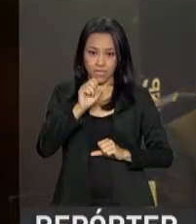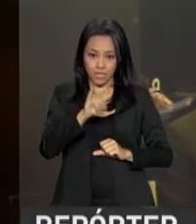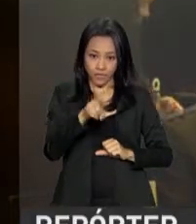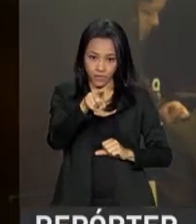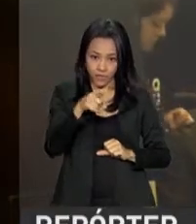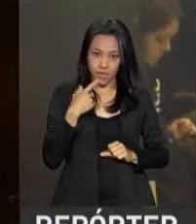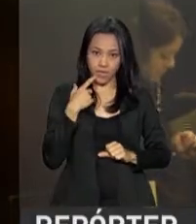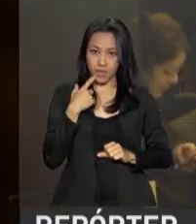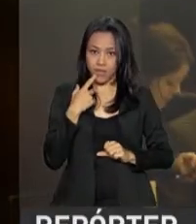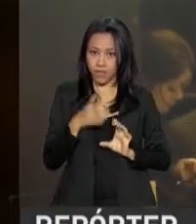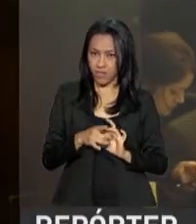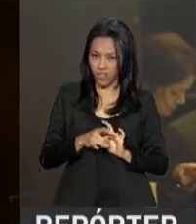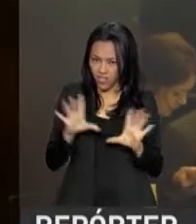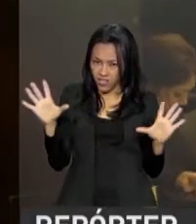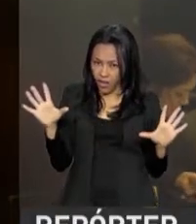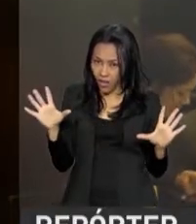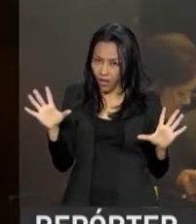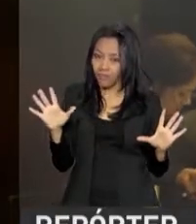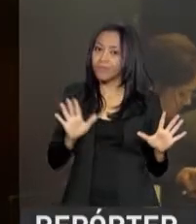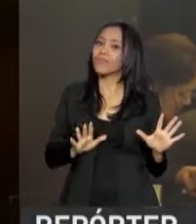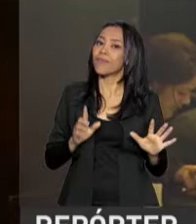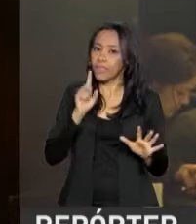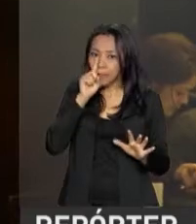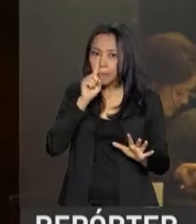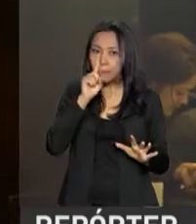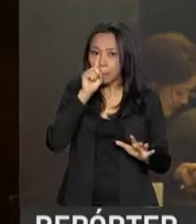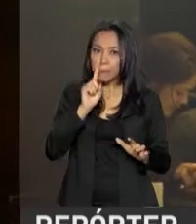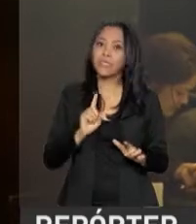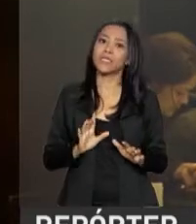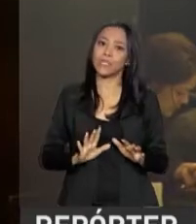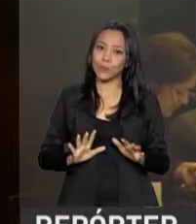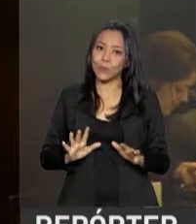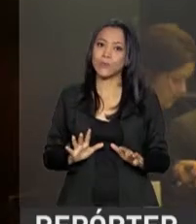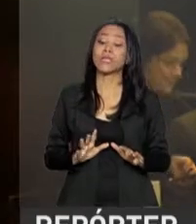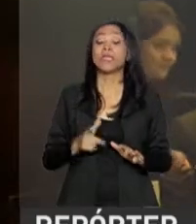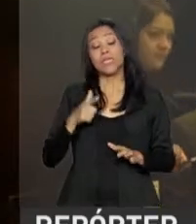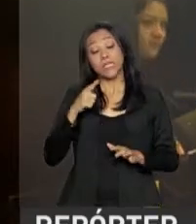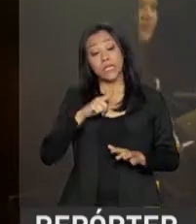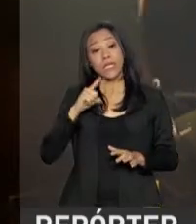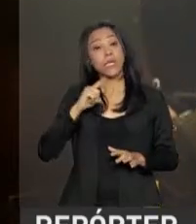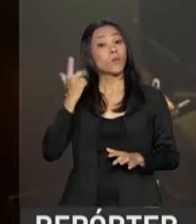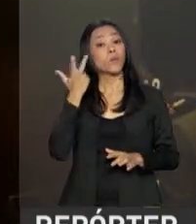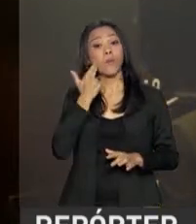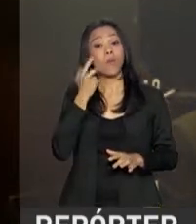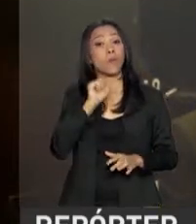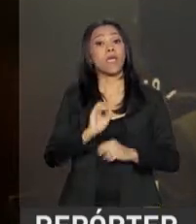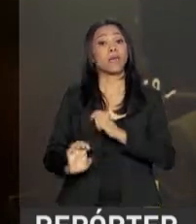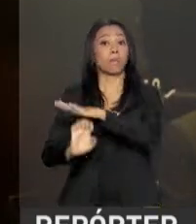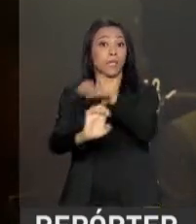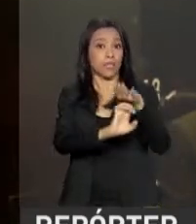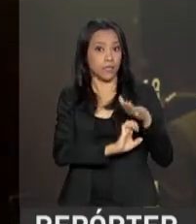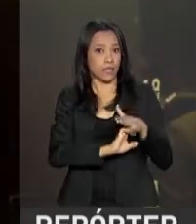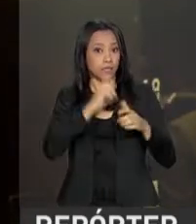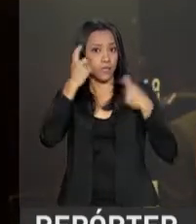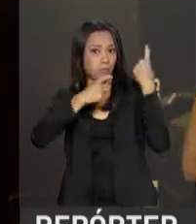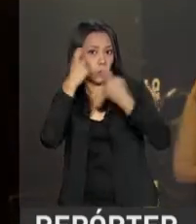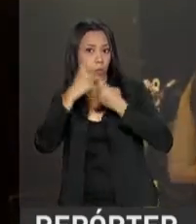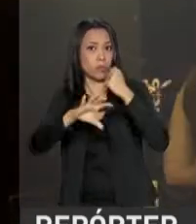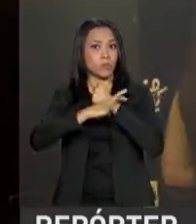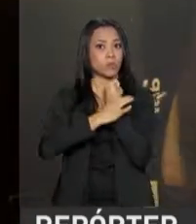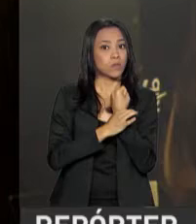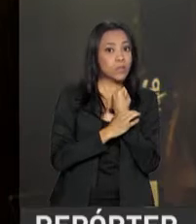guarda você vai ter problema o que nós vemos hoje empresas normalmente que se preocupam com segurança